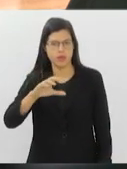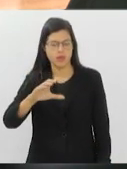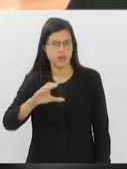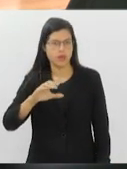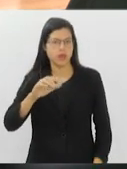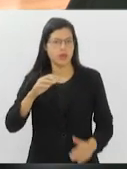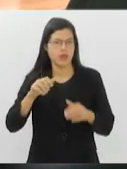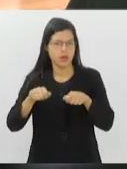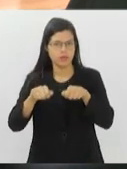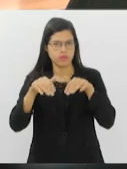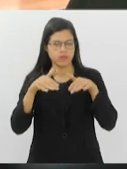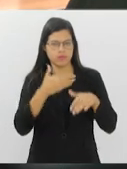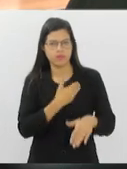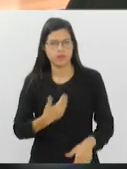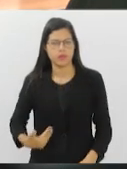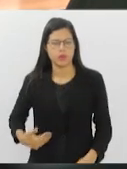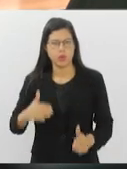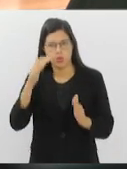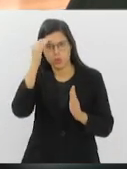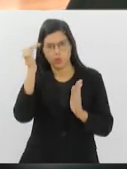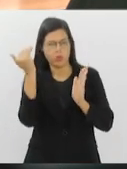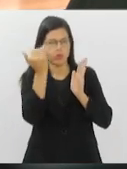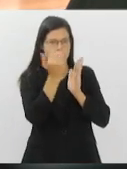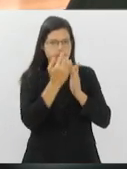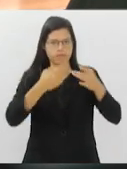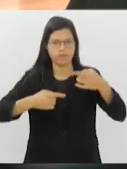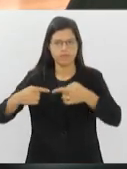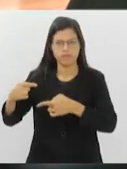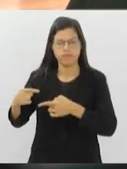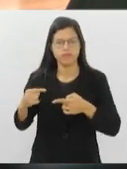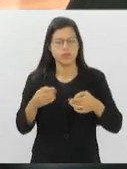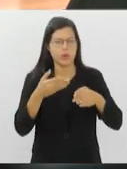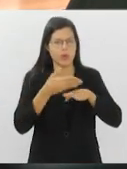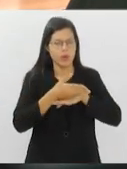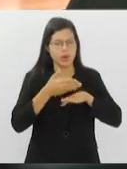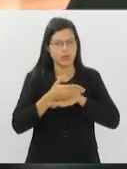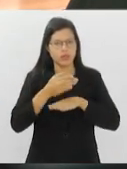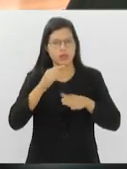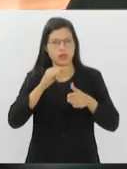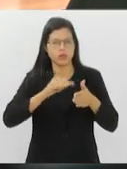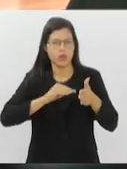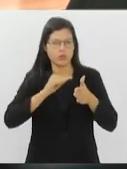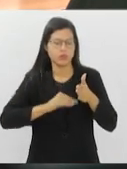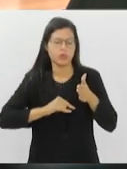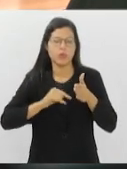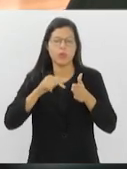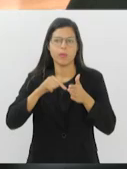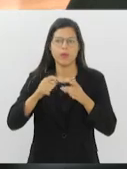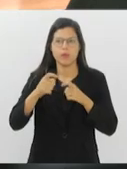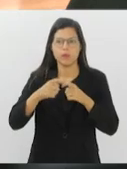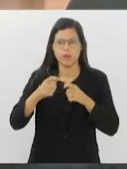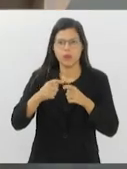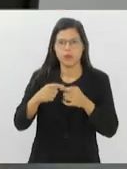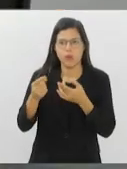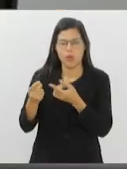da comissão do Cumpra-se para debater o acesso ao prontuário como instrumento de combate à violência